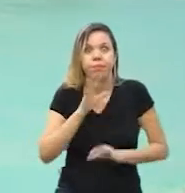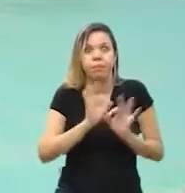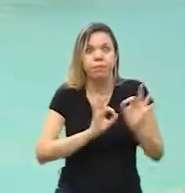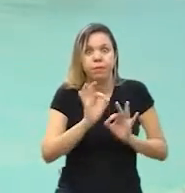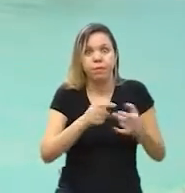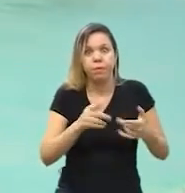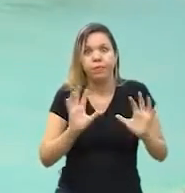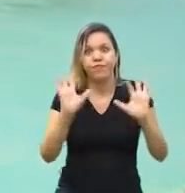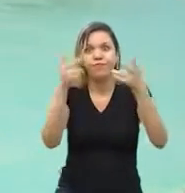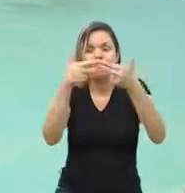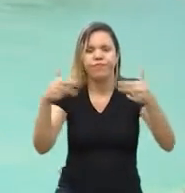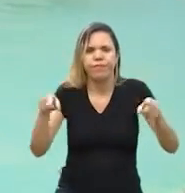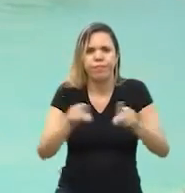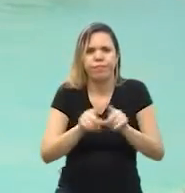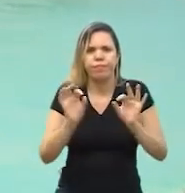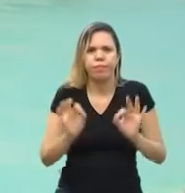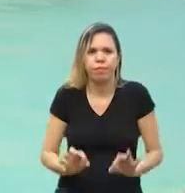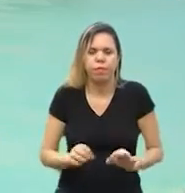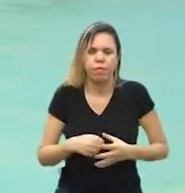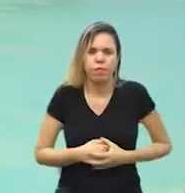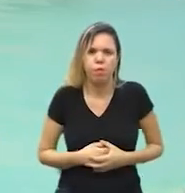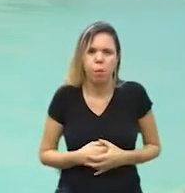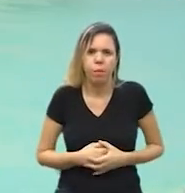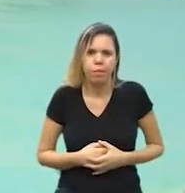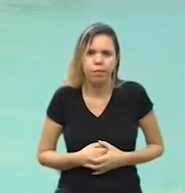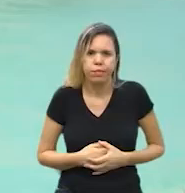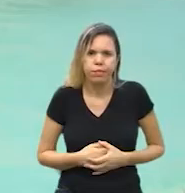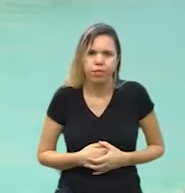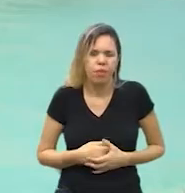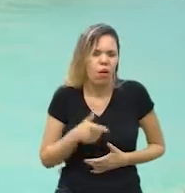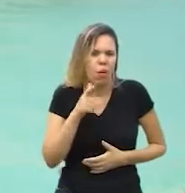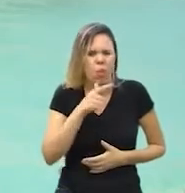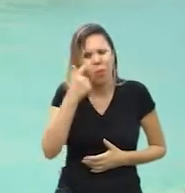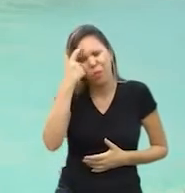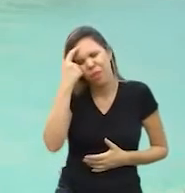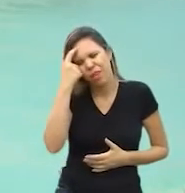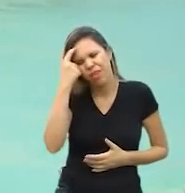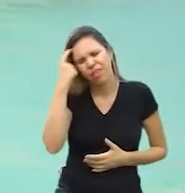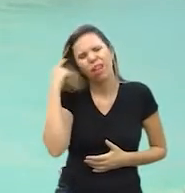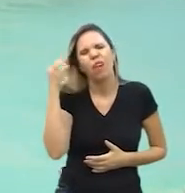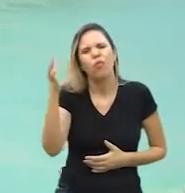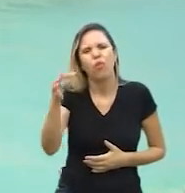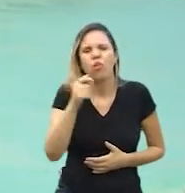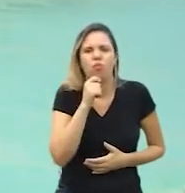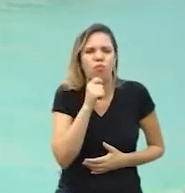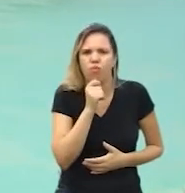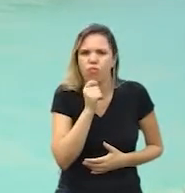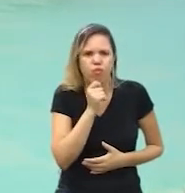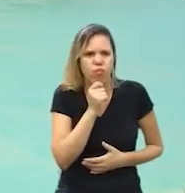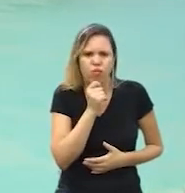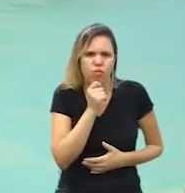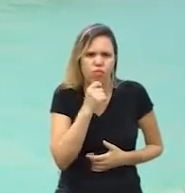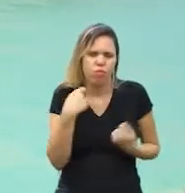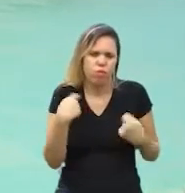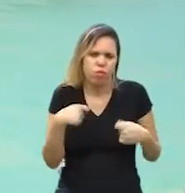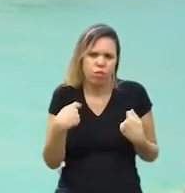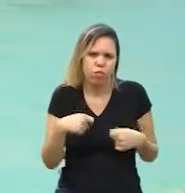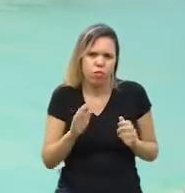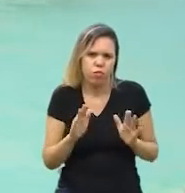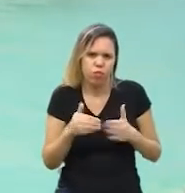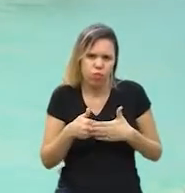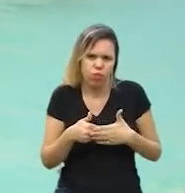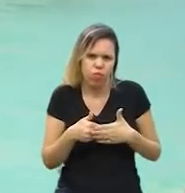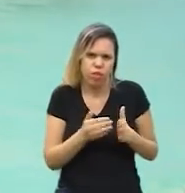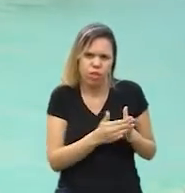ativa, gostava de planejar as festas, fazer tudo direitinho, mas eu não consigo pensar lá na frente ainda, porque